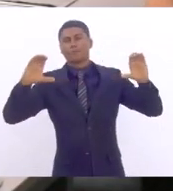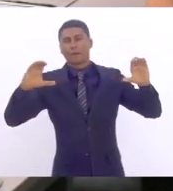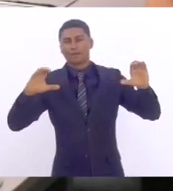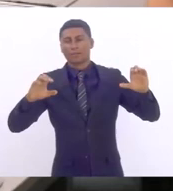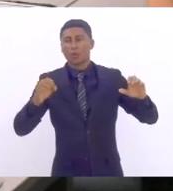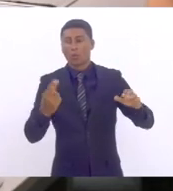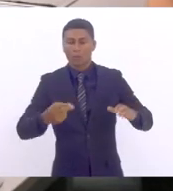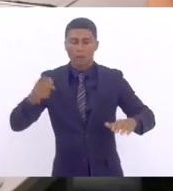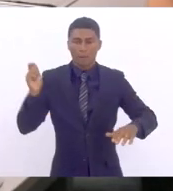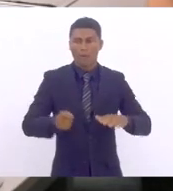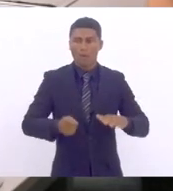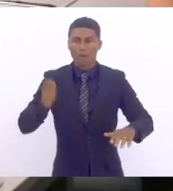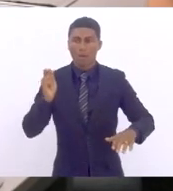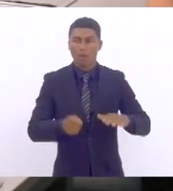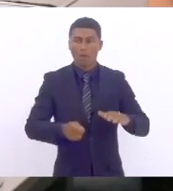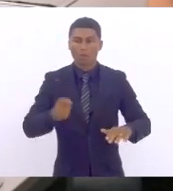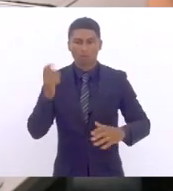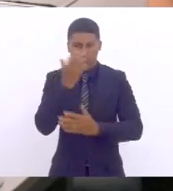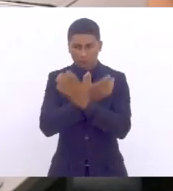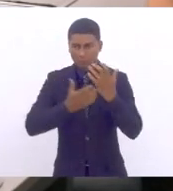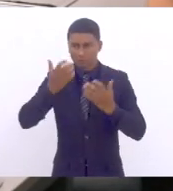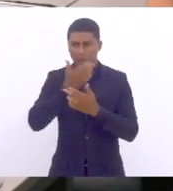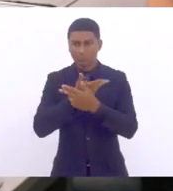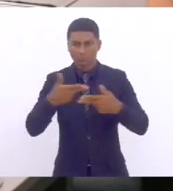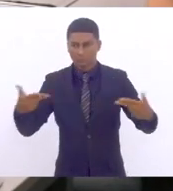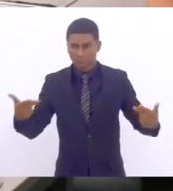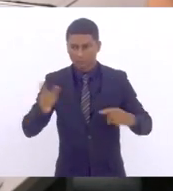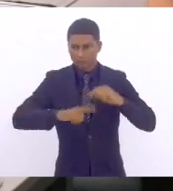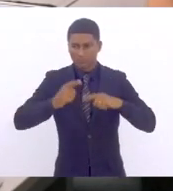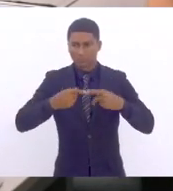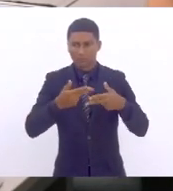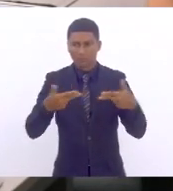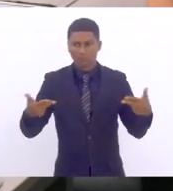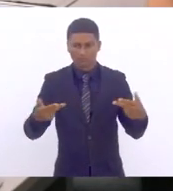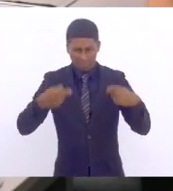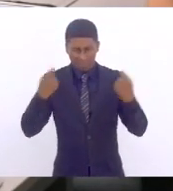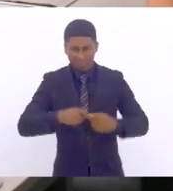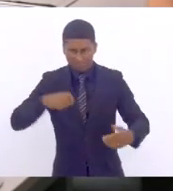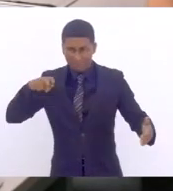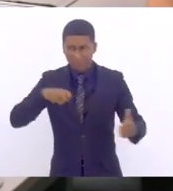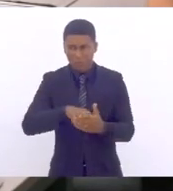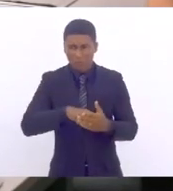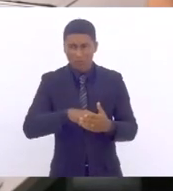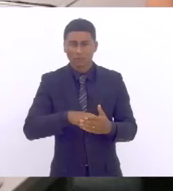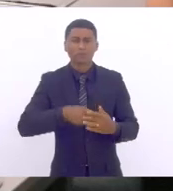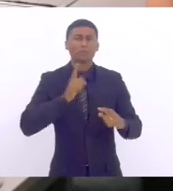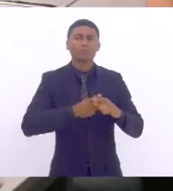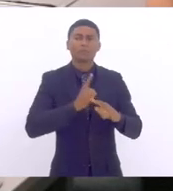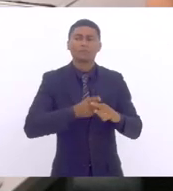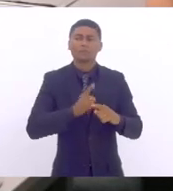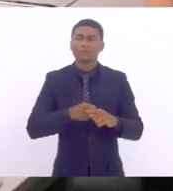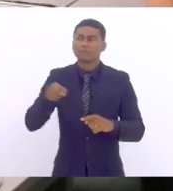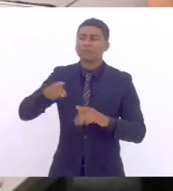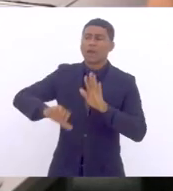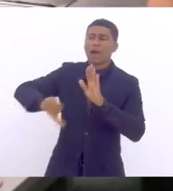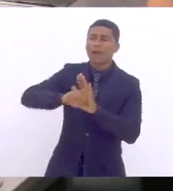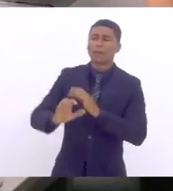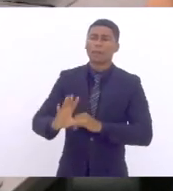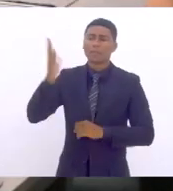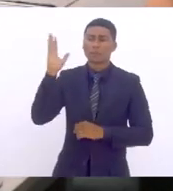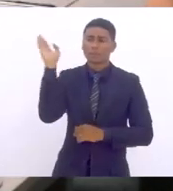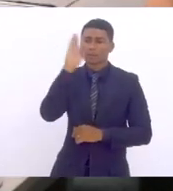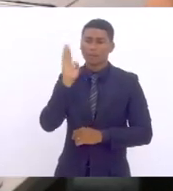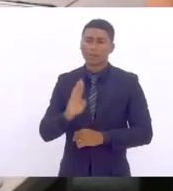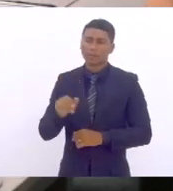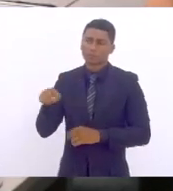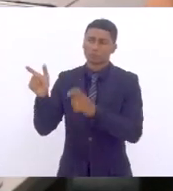toca, 90 minutos, tem que ser punido por um crime cometido em qualquer lugar do Brasil ou do Rio